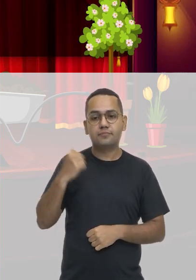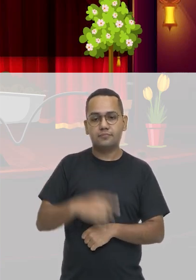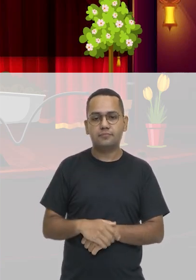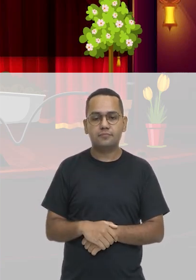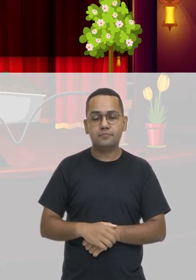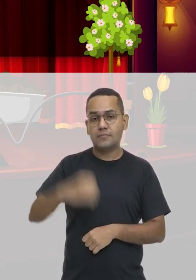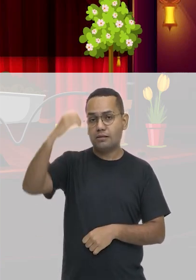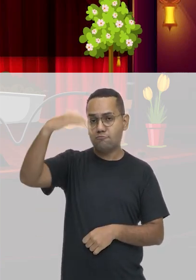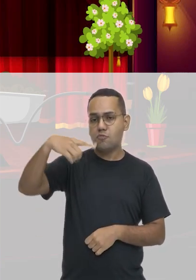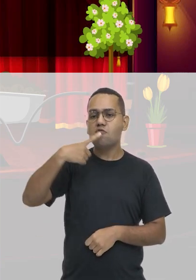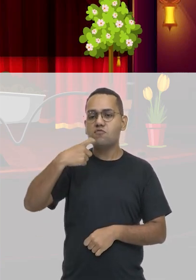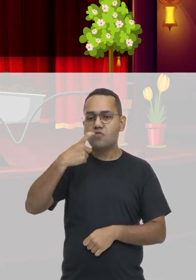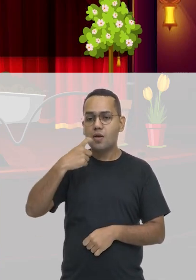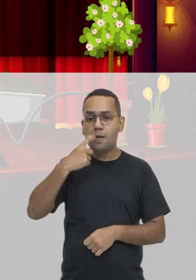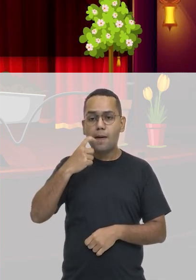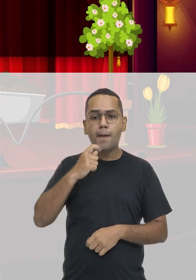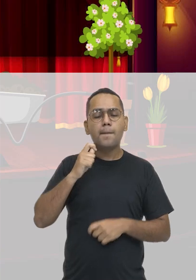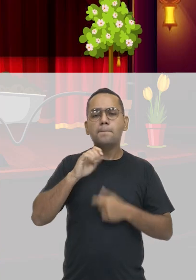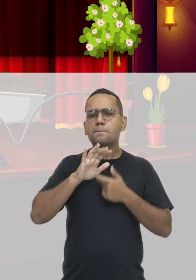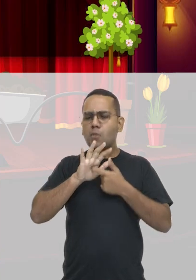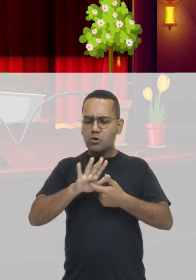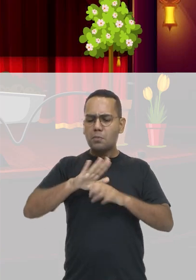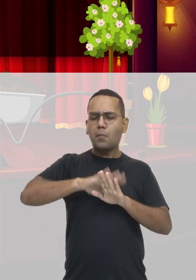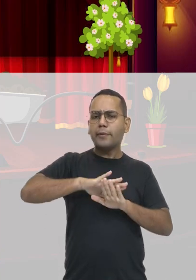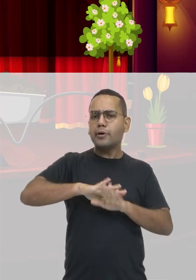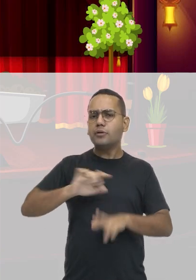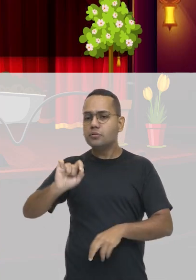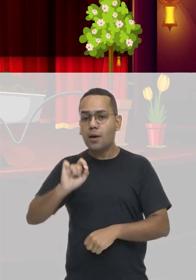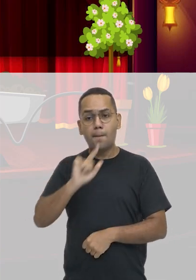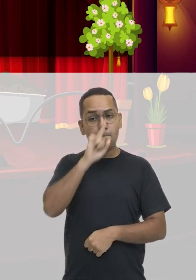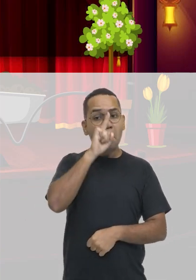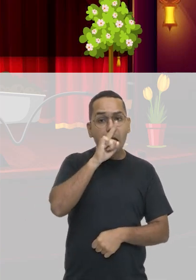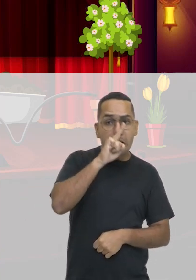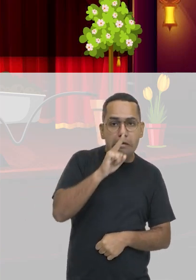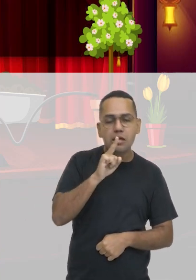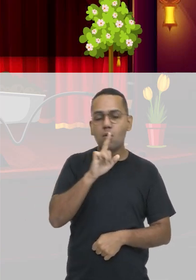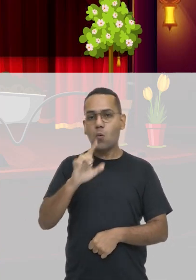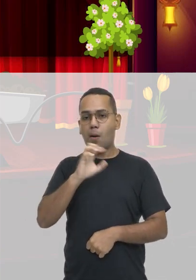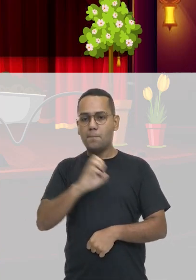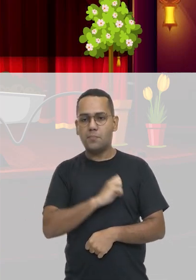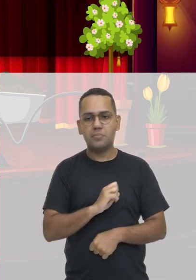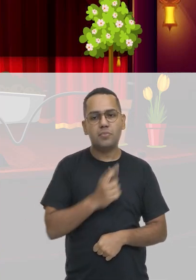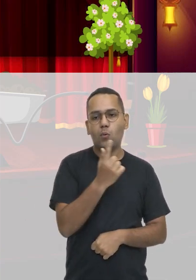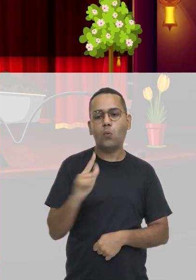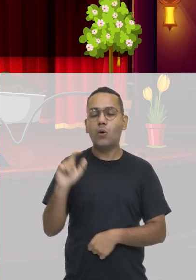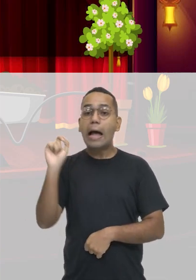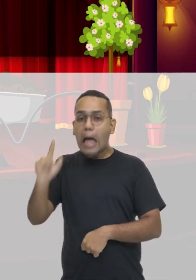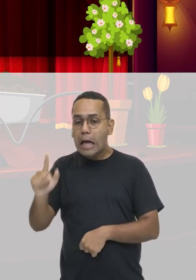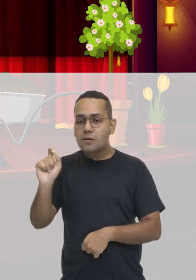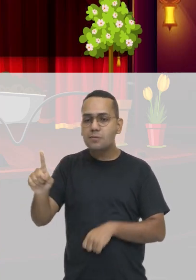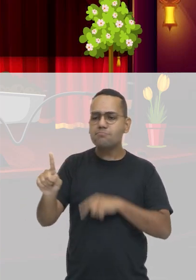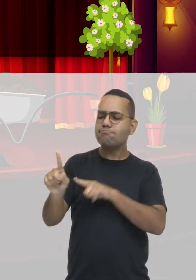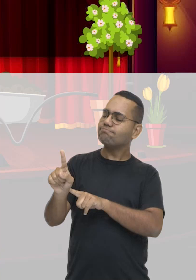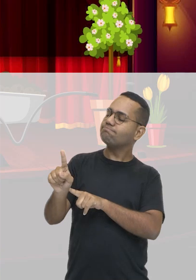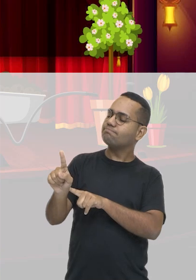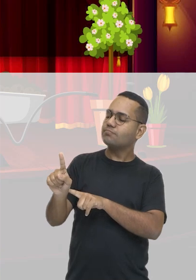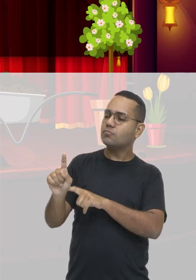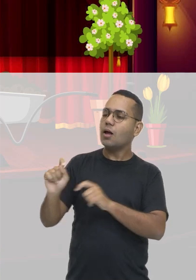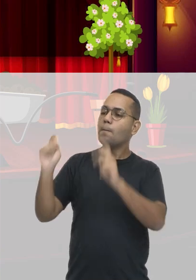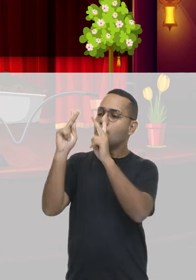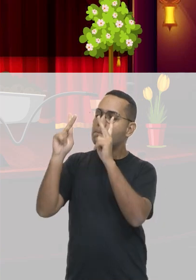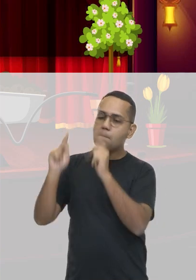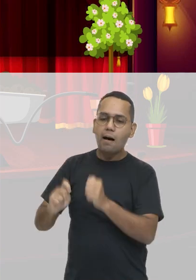Uma luz vermelha pode indicar perigo ou paixão, enquanto uma luz azul pode sugerir tranquilidade